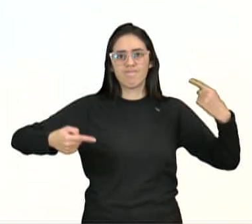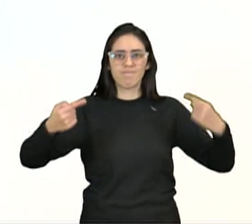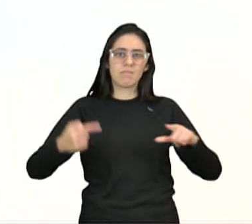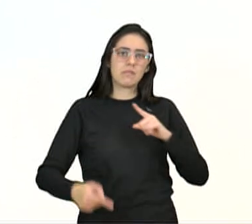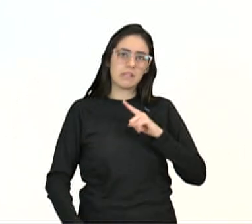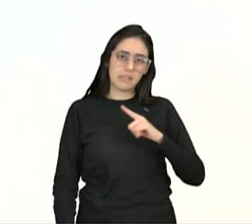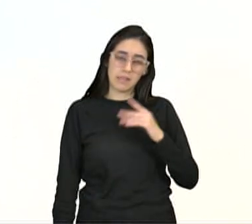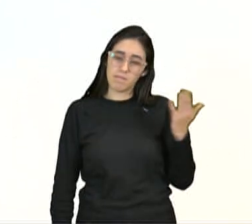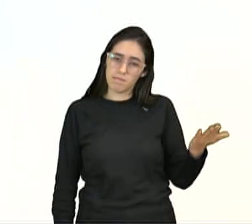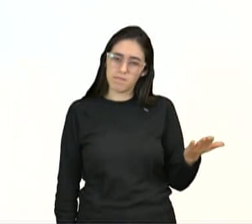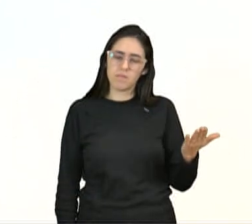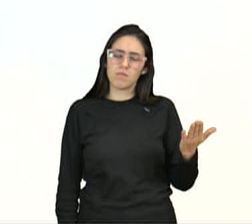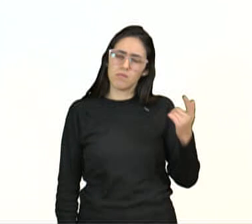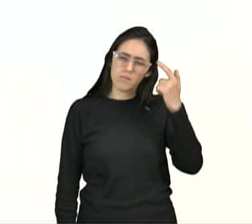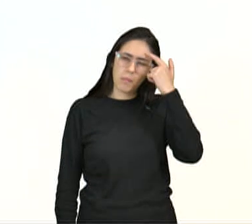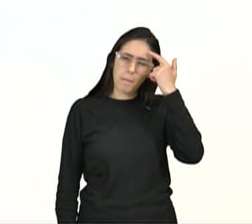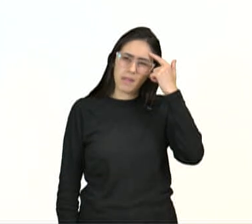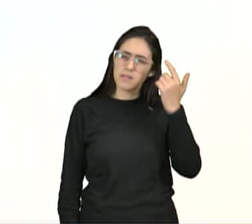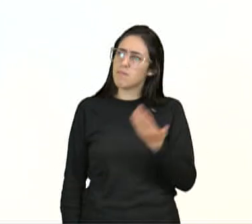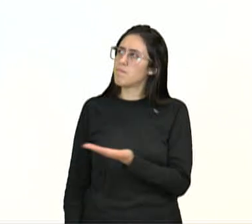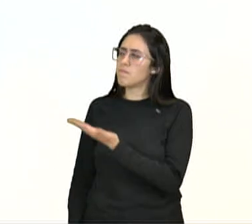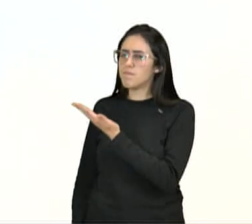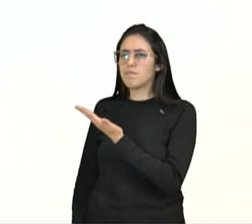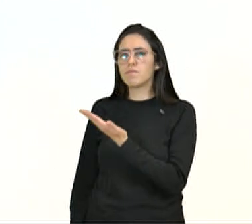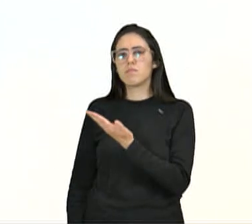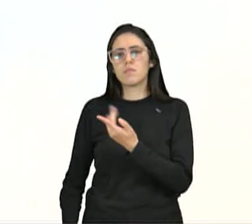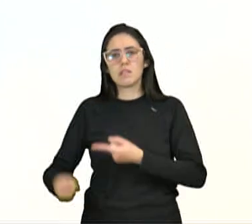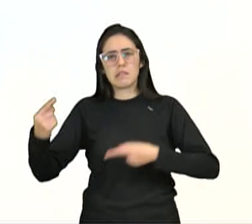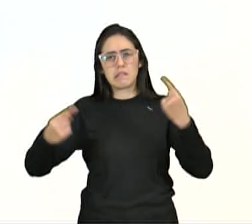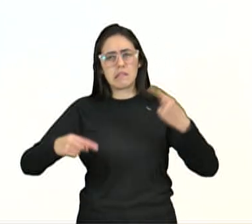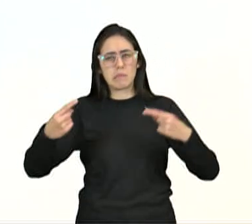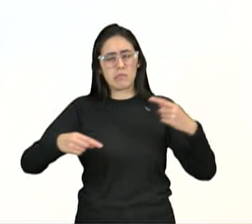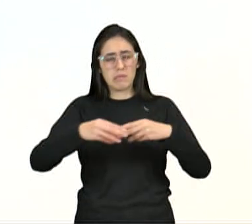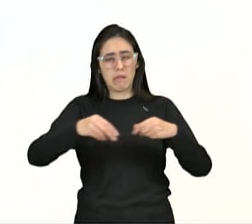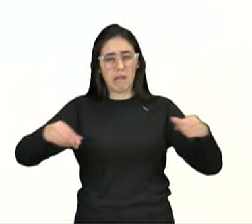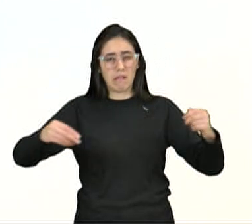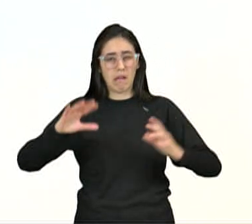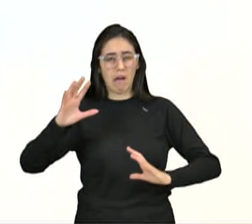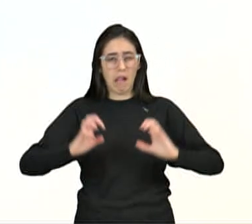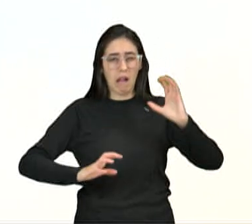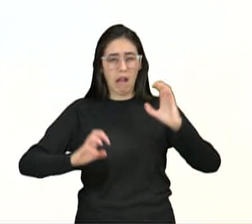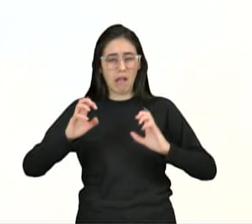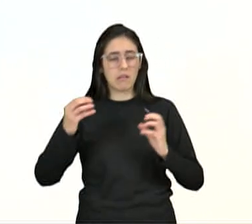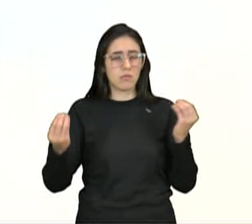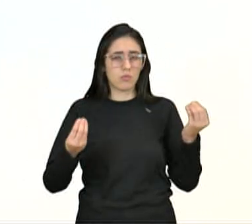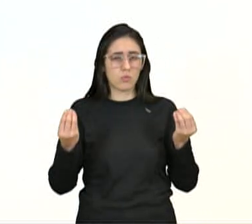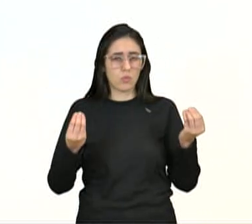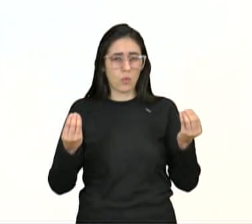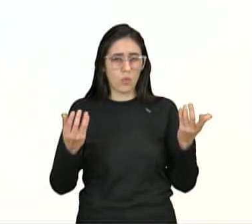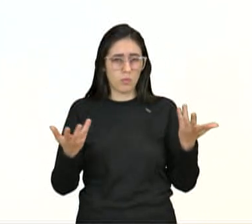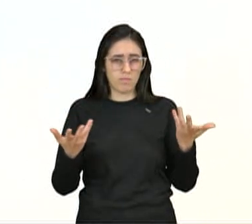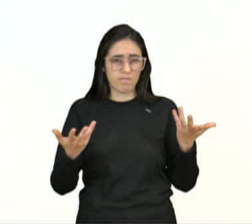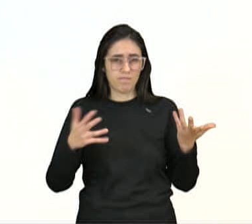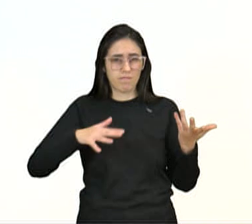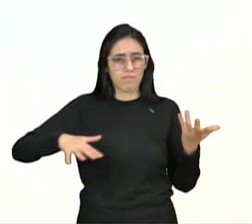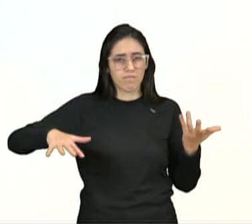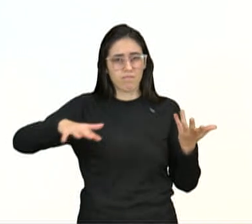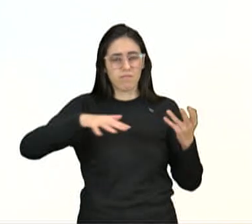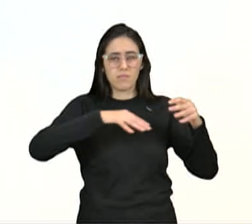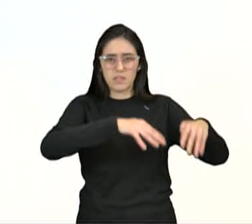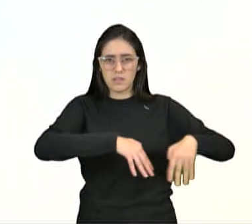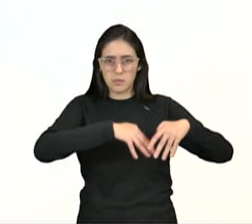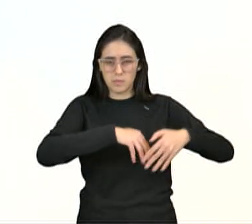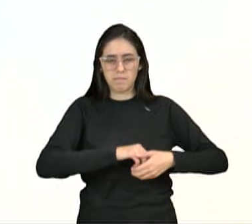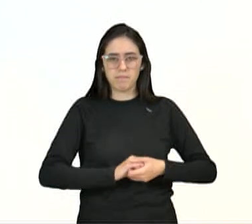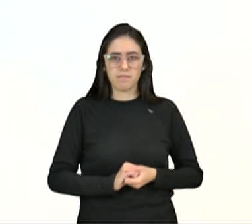espaço. Então vamos pensar um pouquinho como é essa questão da disputa territorial nas áreas de expansão agrícola, né, da expansão da fronteira